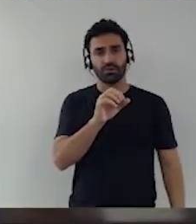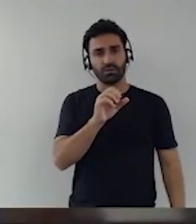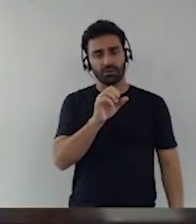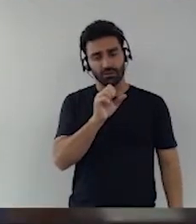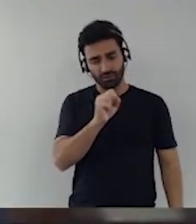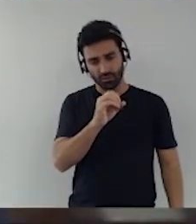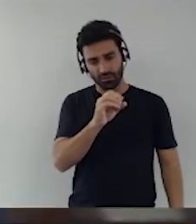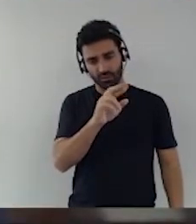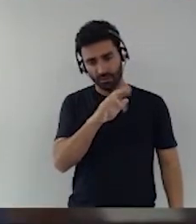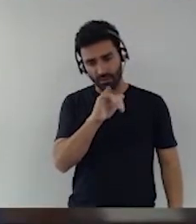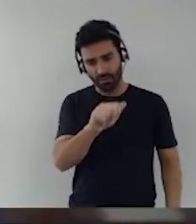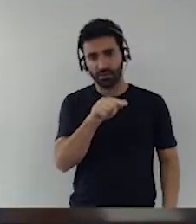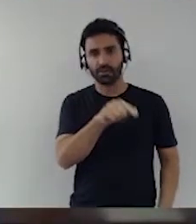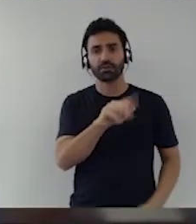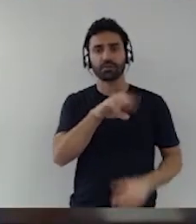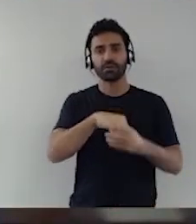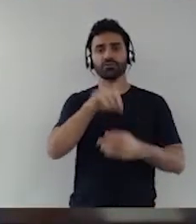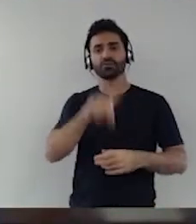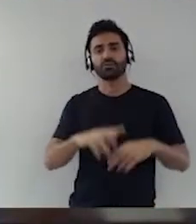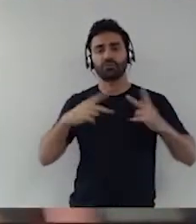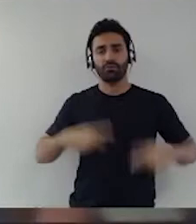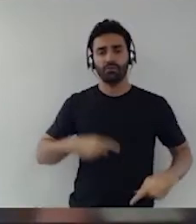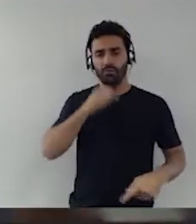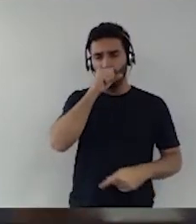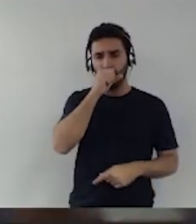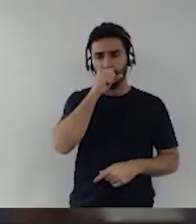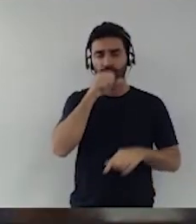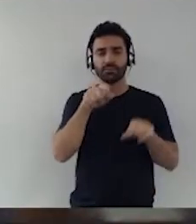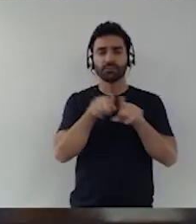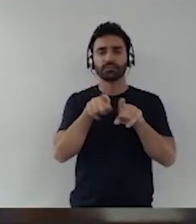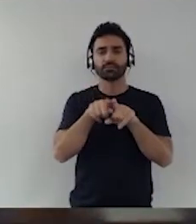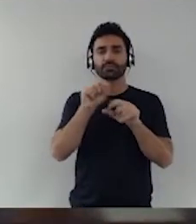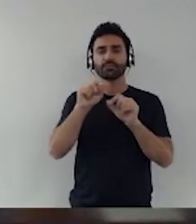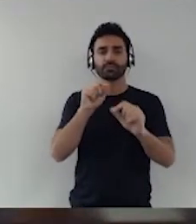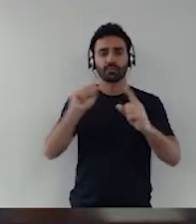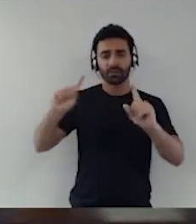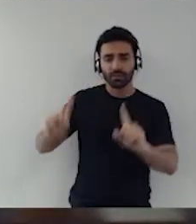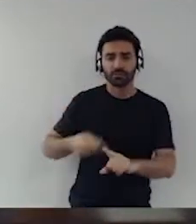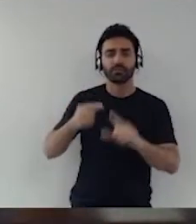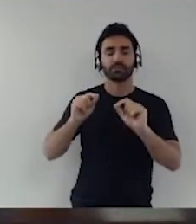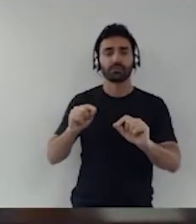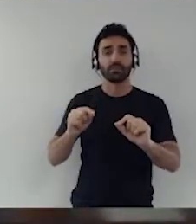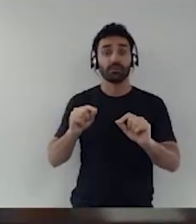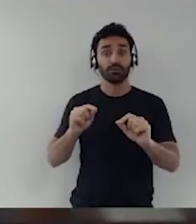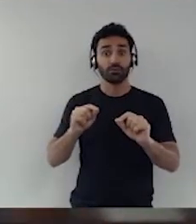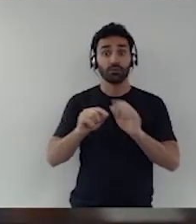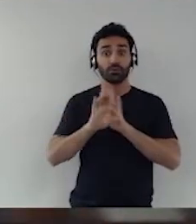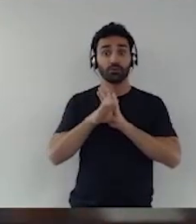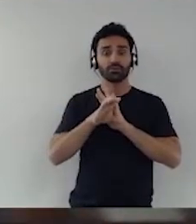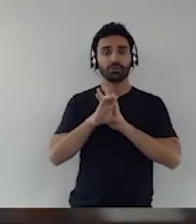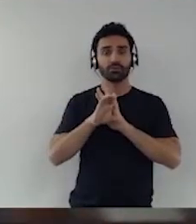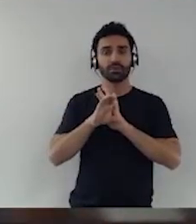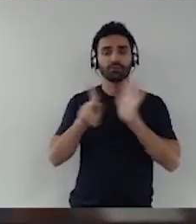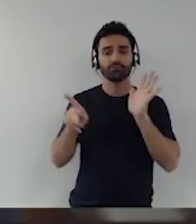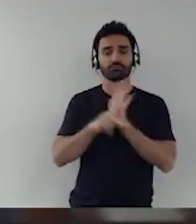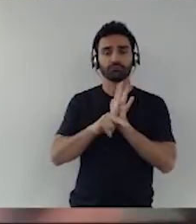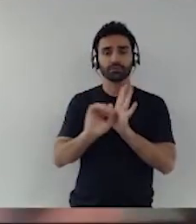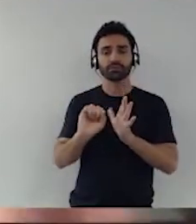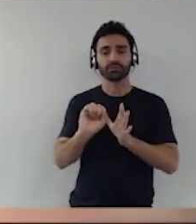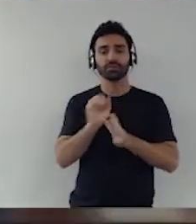integramos a Comissão Nacional de Direitos Humanos. Eu acho que o desafio está na construção de um conceito de garantismo